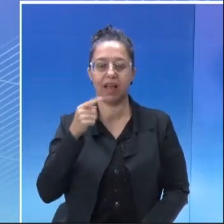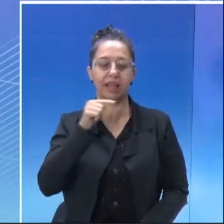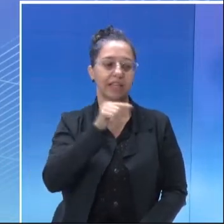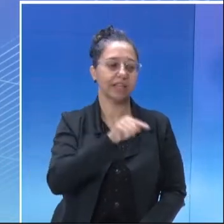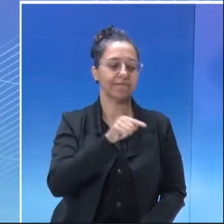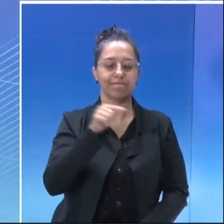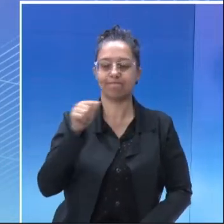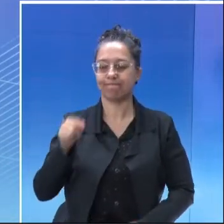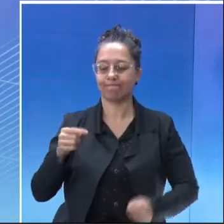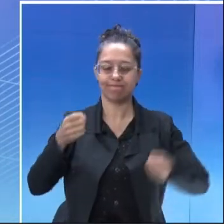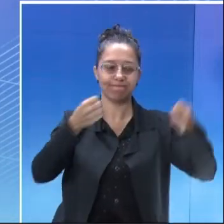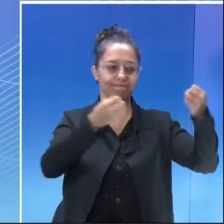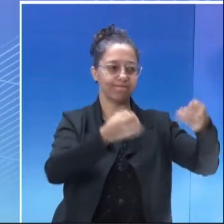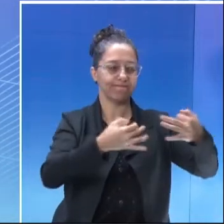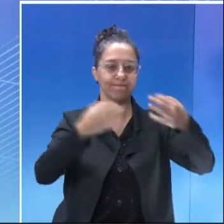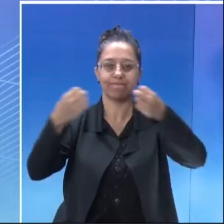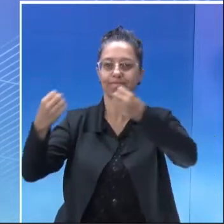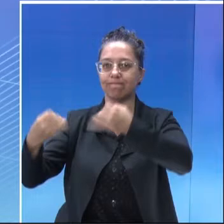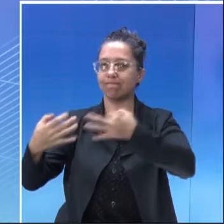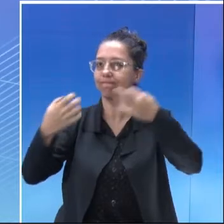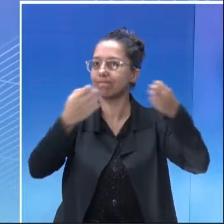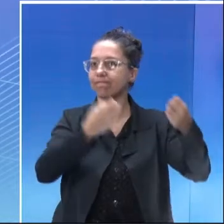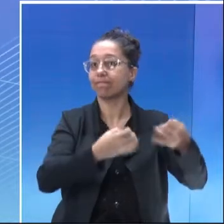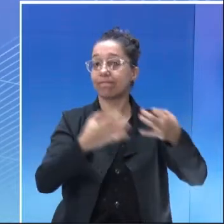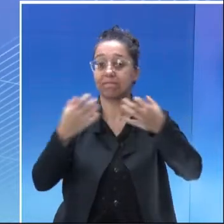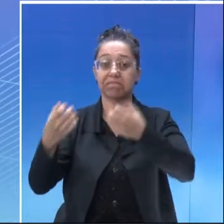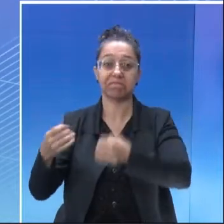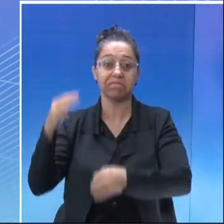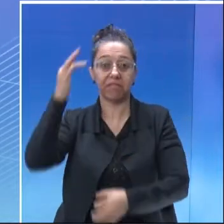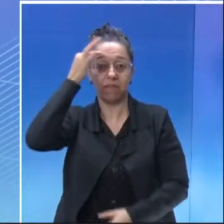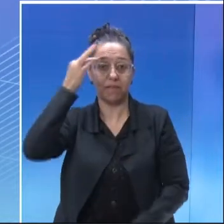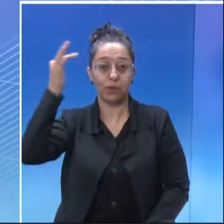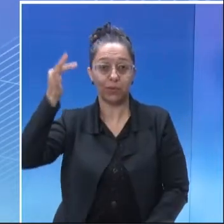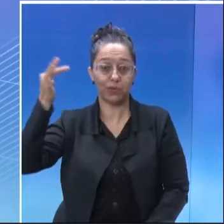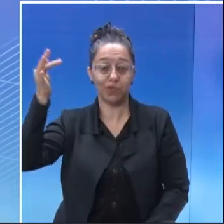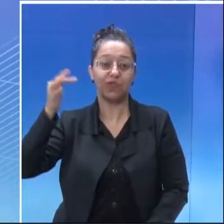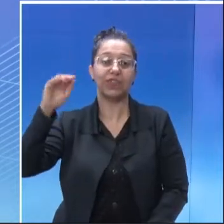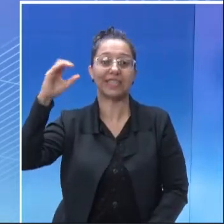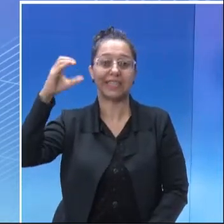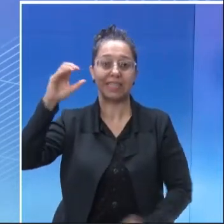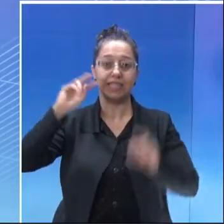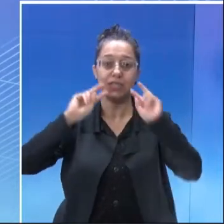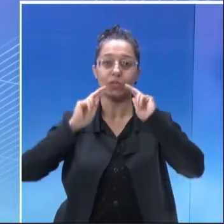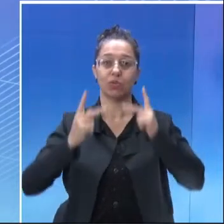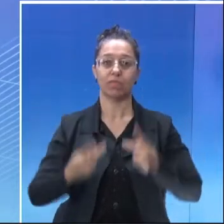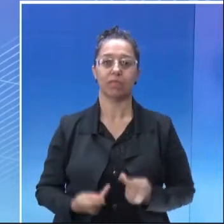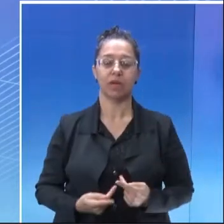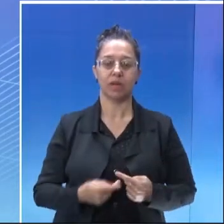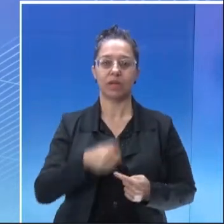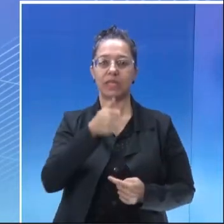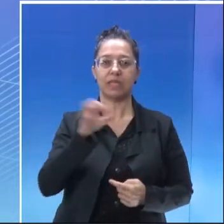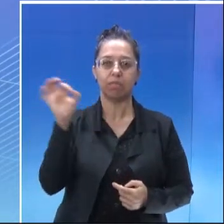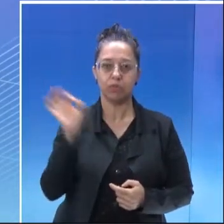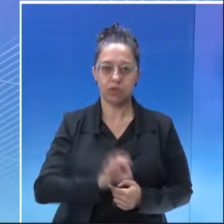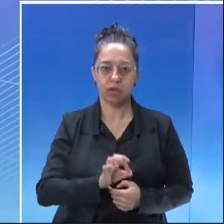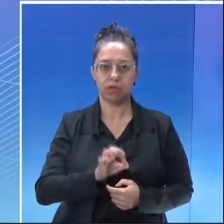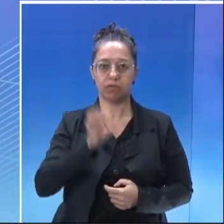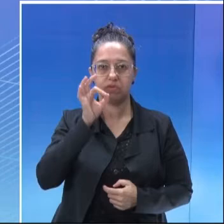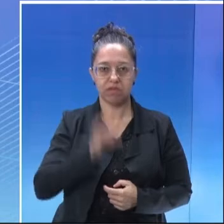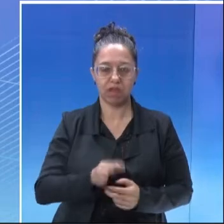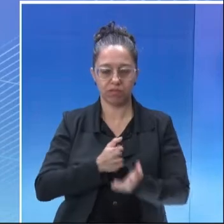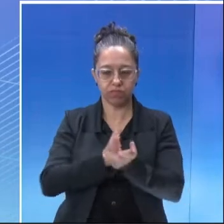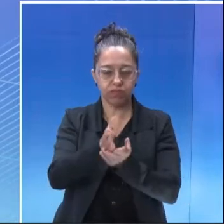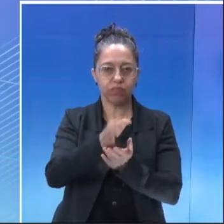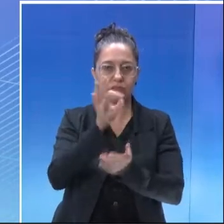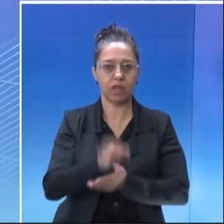essa briga entre racionalistas e empiristas. Já vou logo falando, na filosofia e nas ciências humanas não é